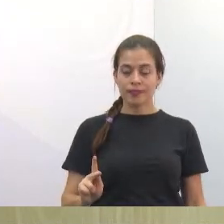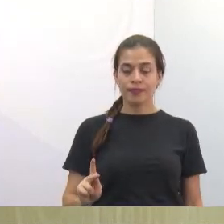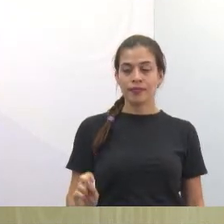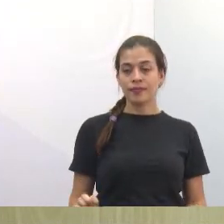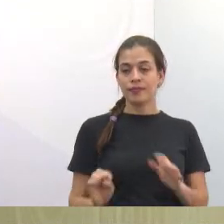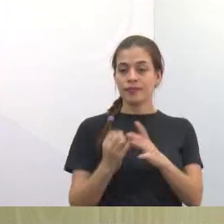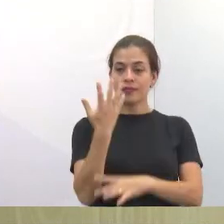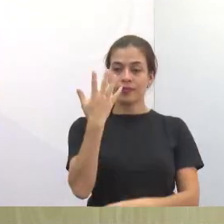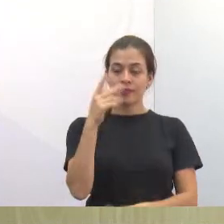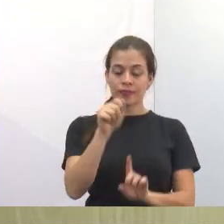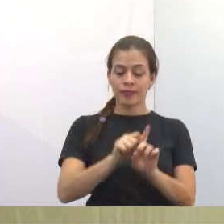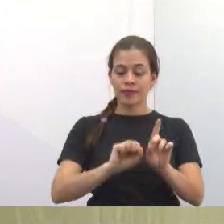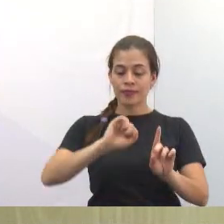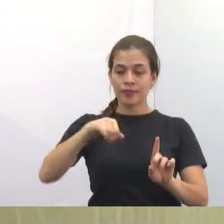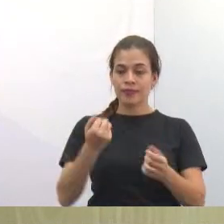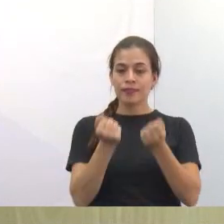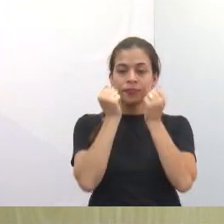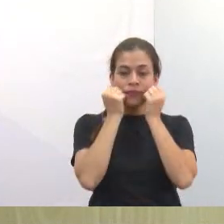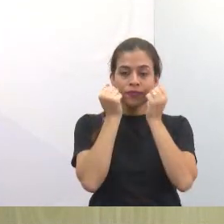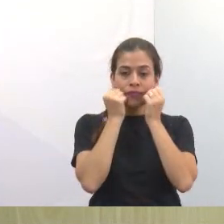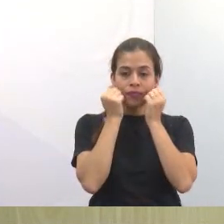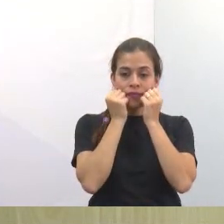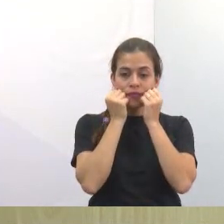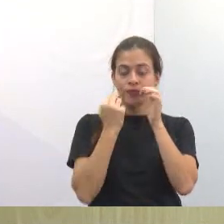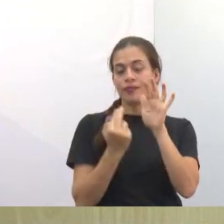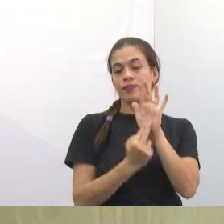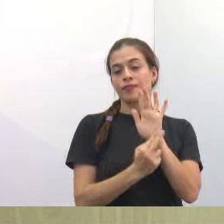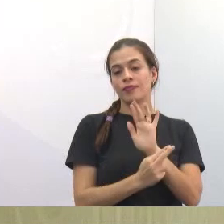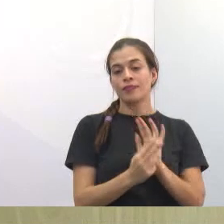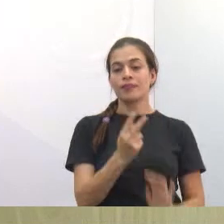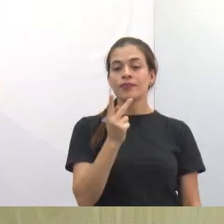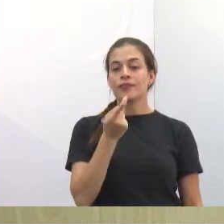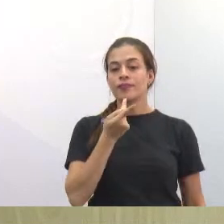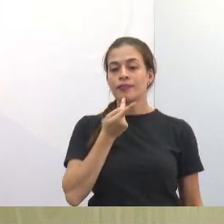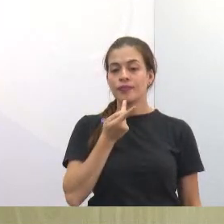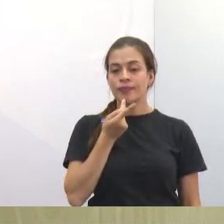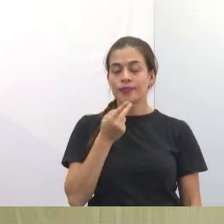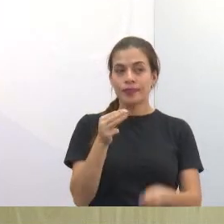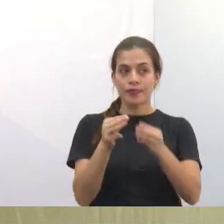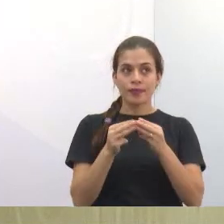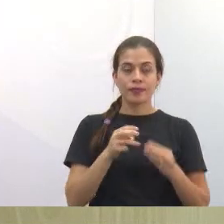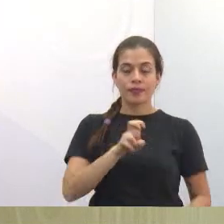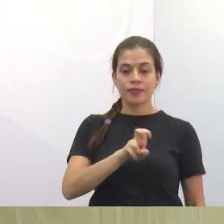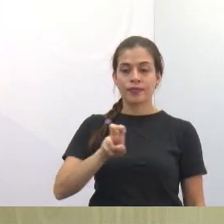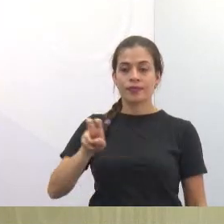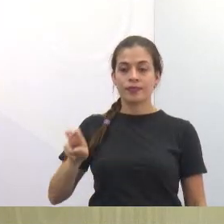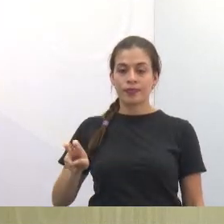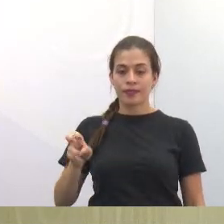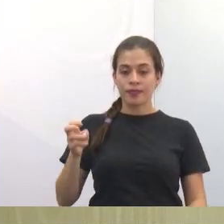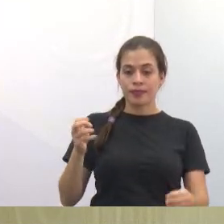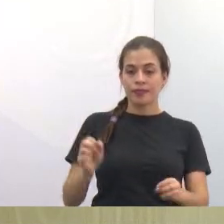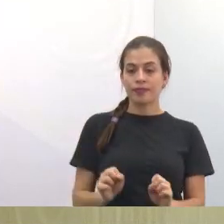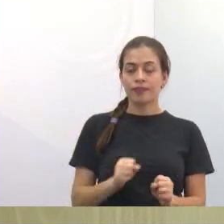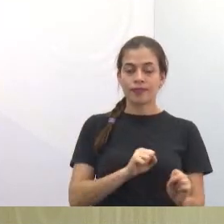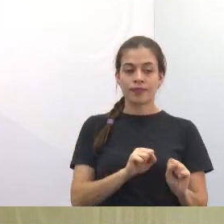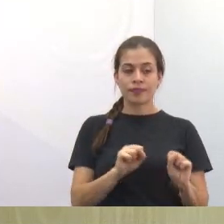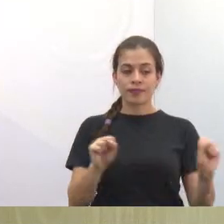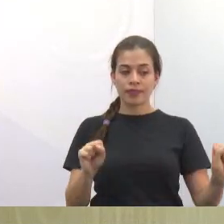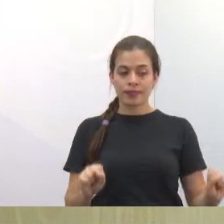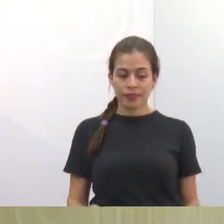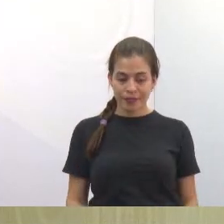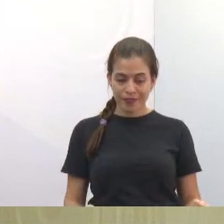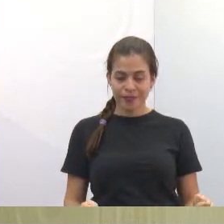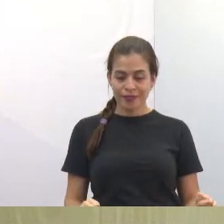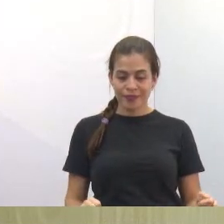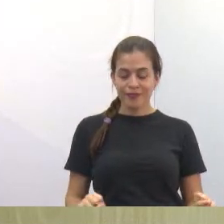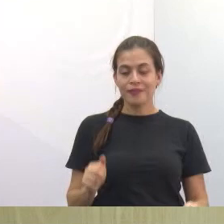ocorrida no mês de junho de 2024. Autoria, Hernani Barreto. Moção 555, moção congratulatória aos servidores públicos municipais